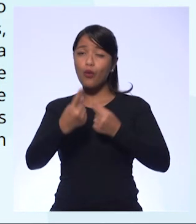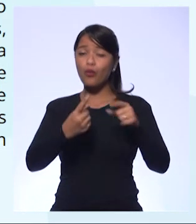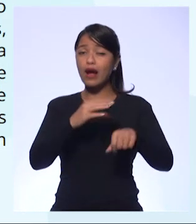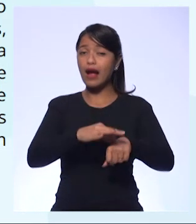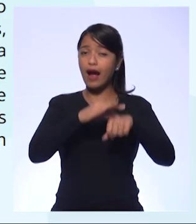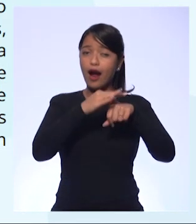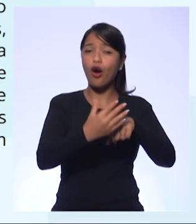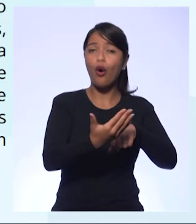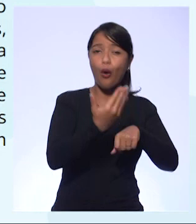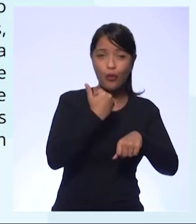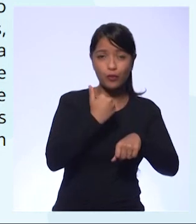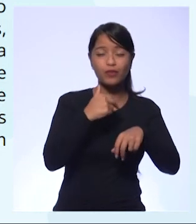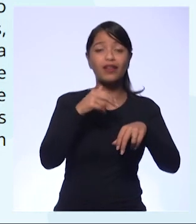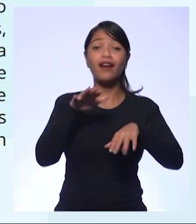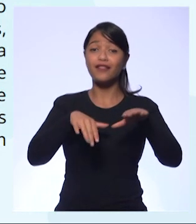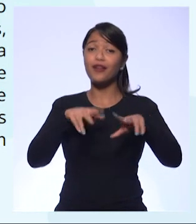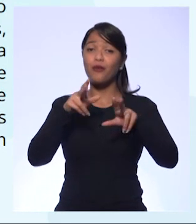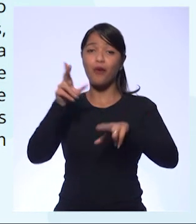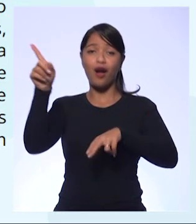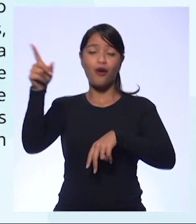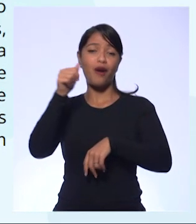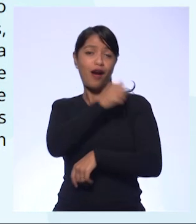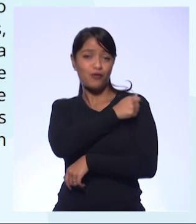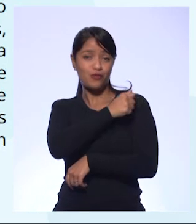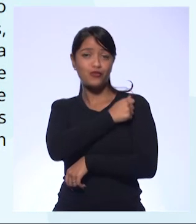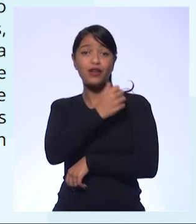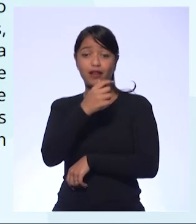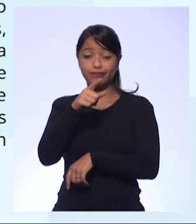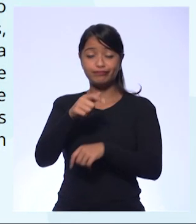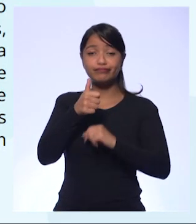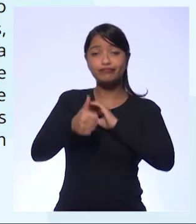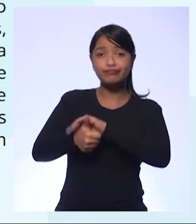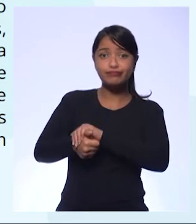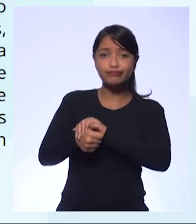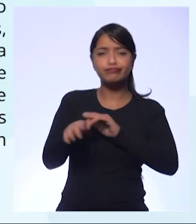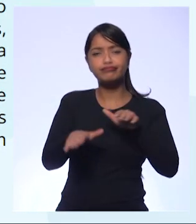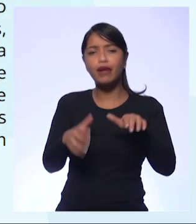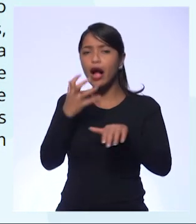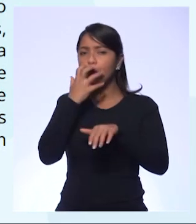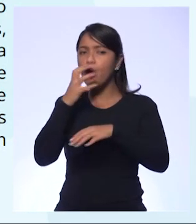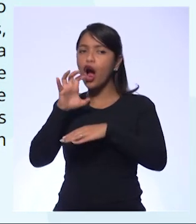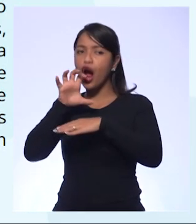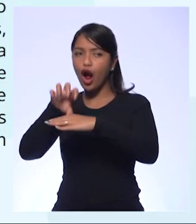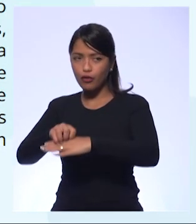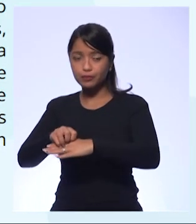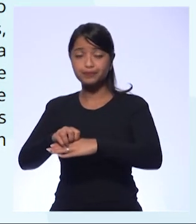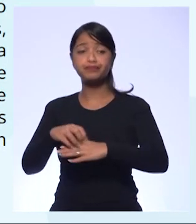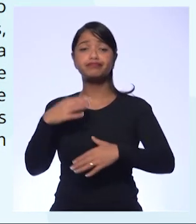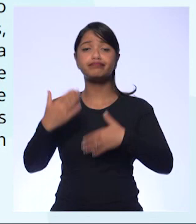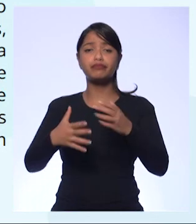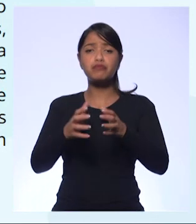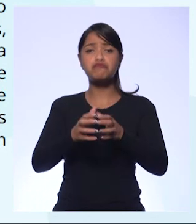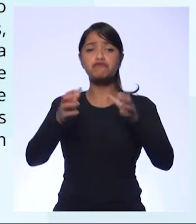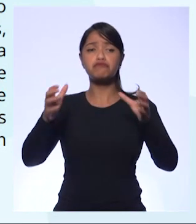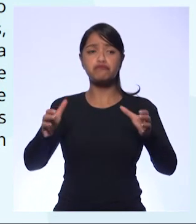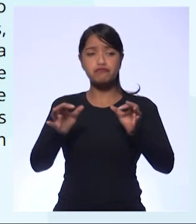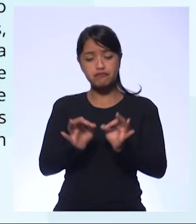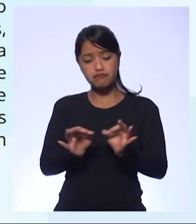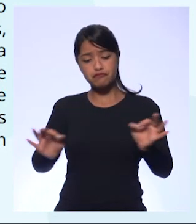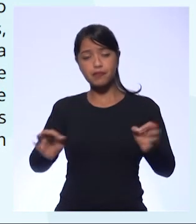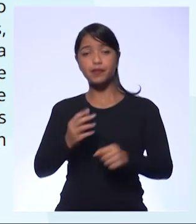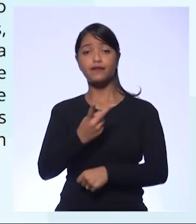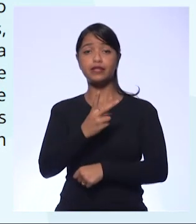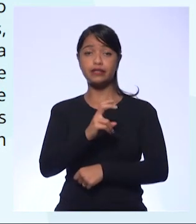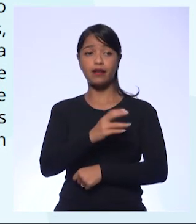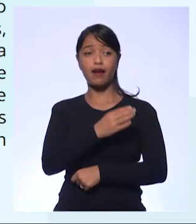cerca de 25 a 35 centímetros, ela se torna completamente herbívora e passa a se alimentar basicamente de algas marinhas,